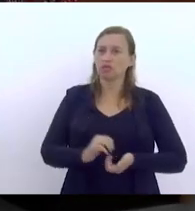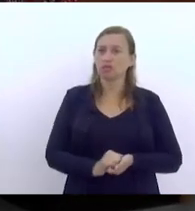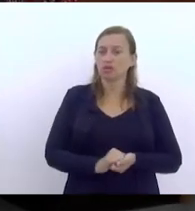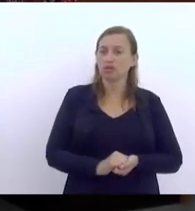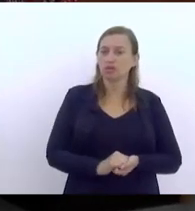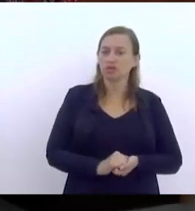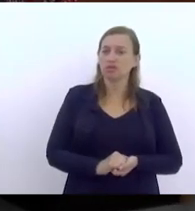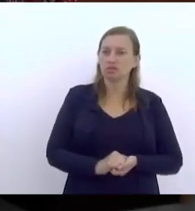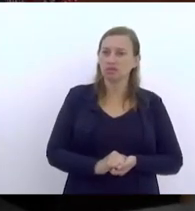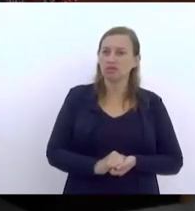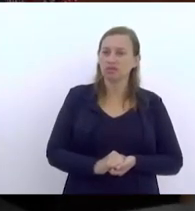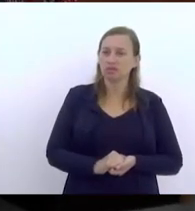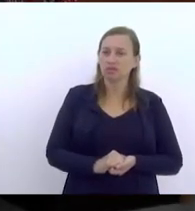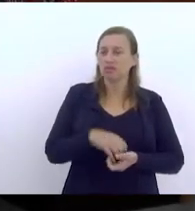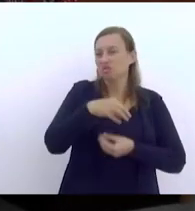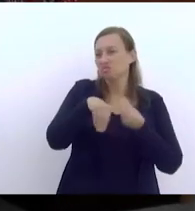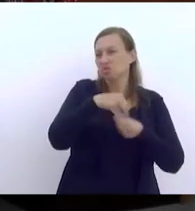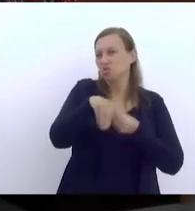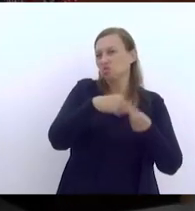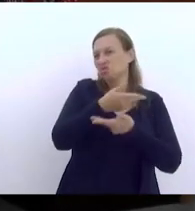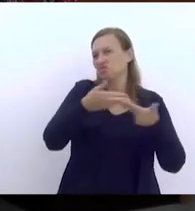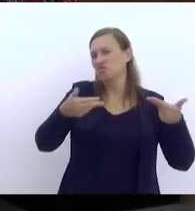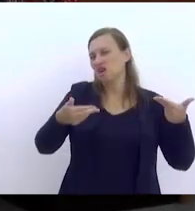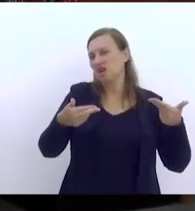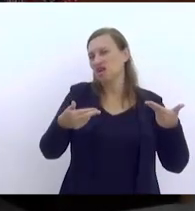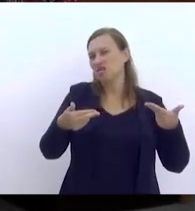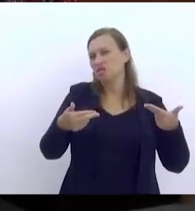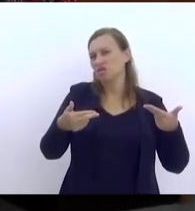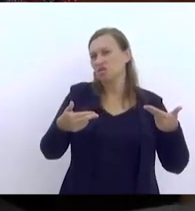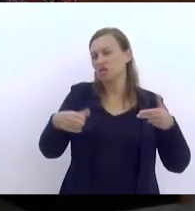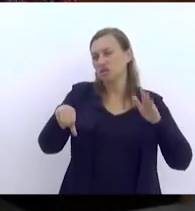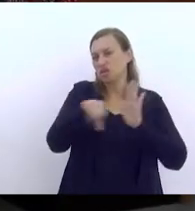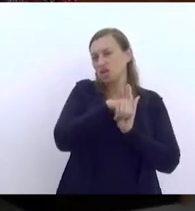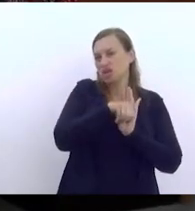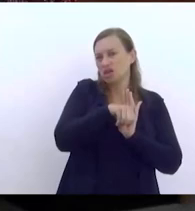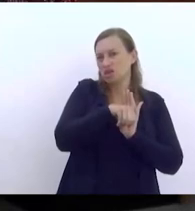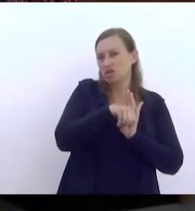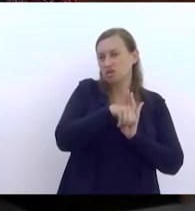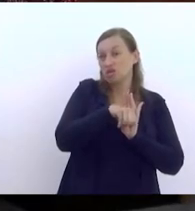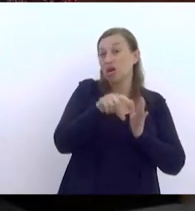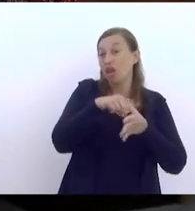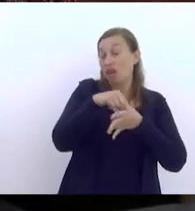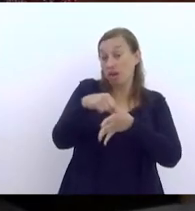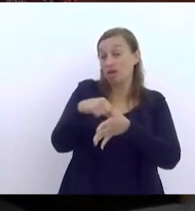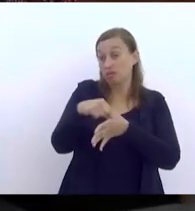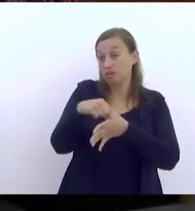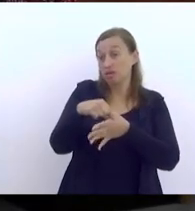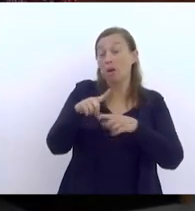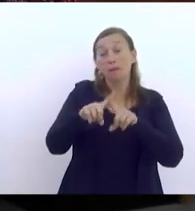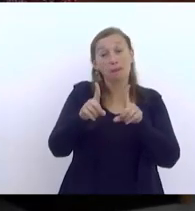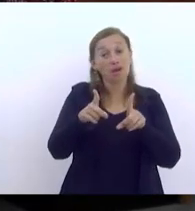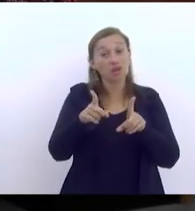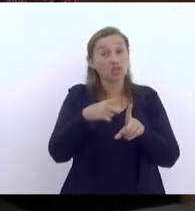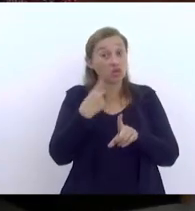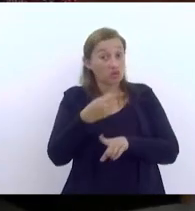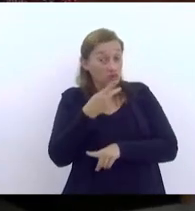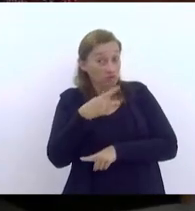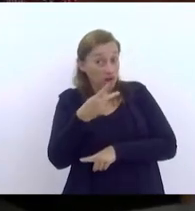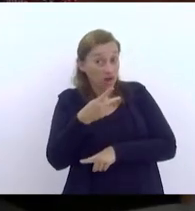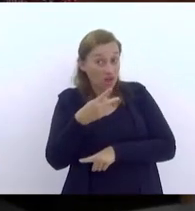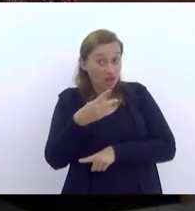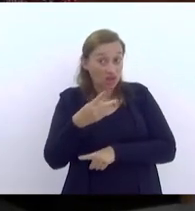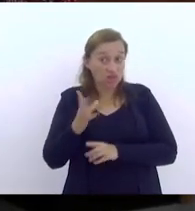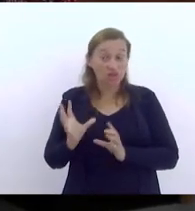que são envolvidas em diversos escândalos, os seus líderes. Mas nós vamos falar